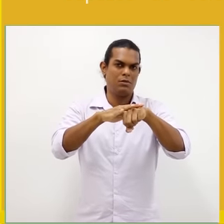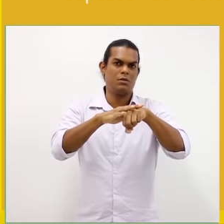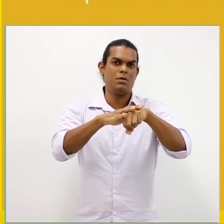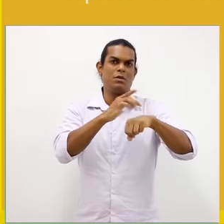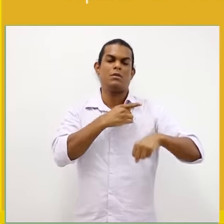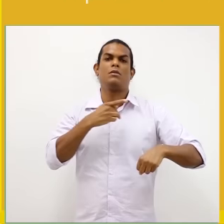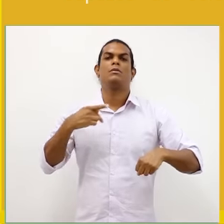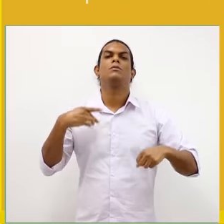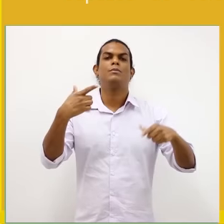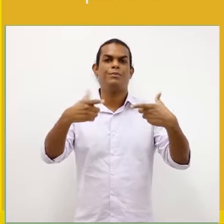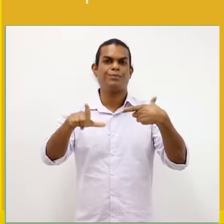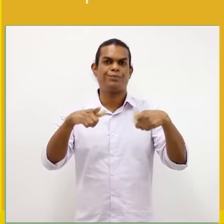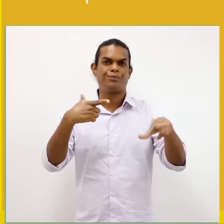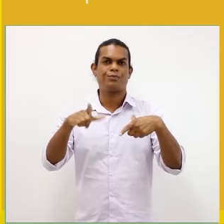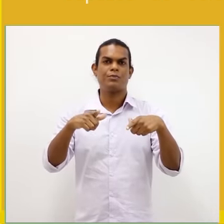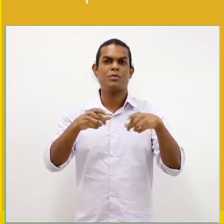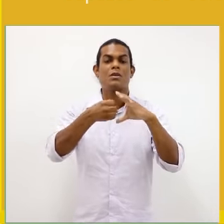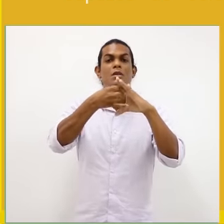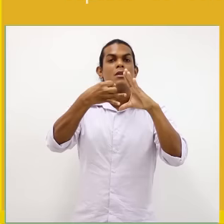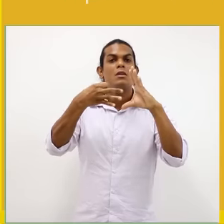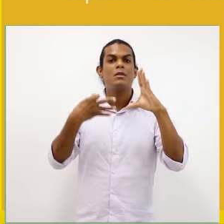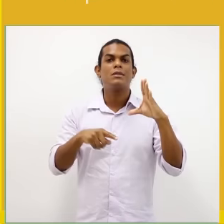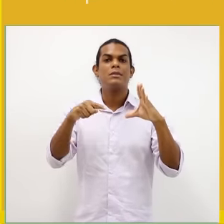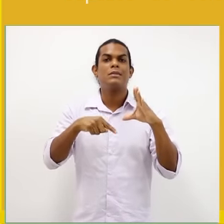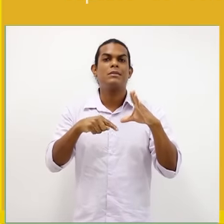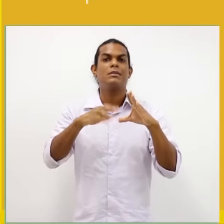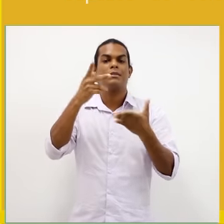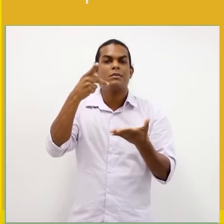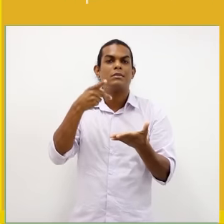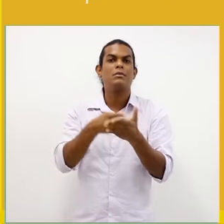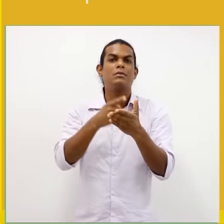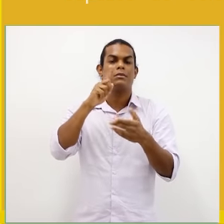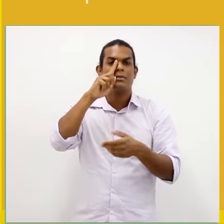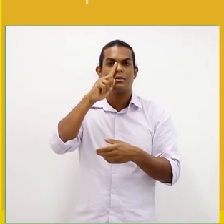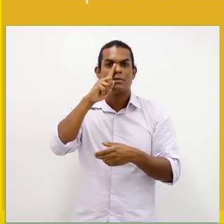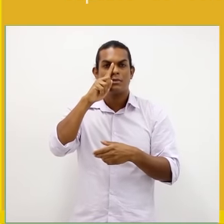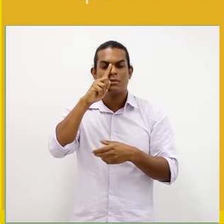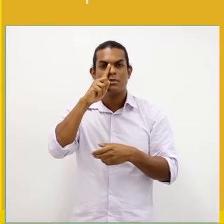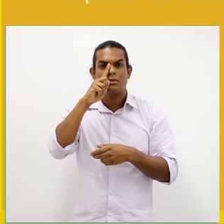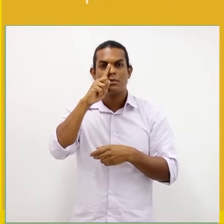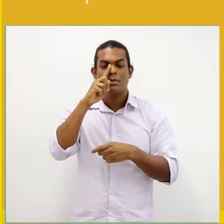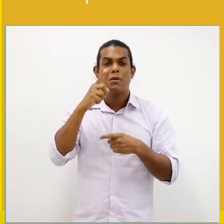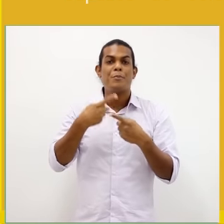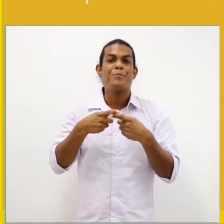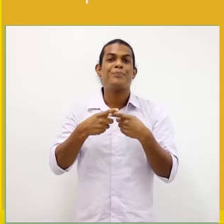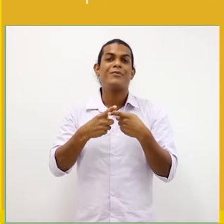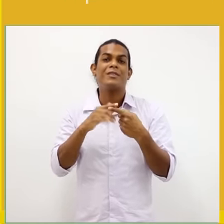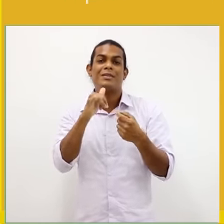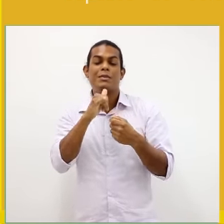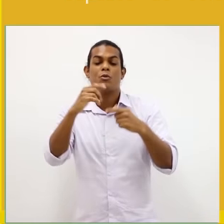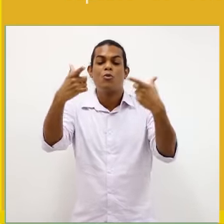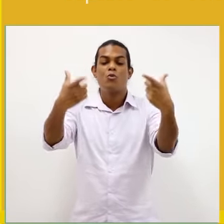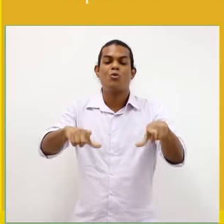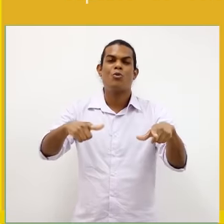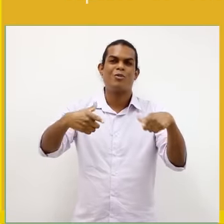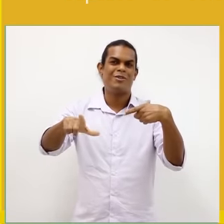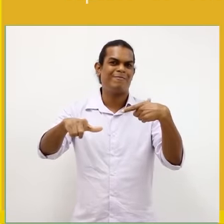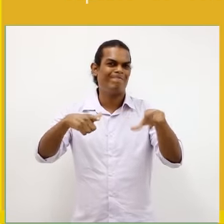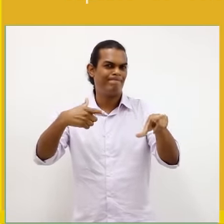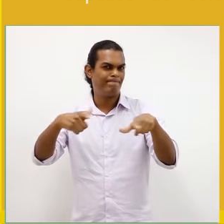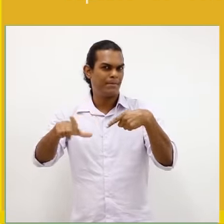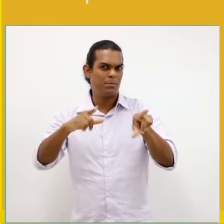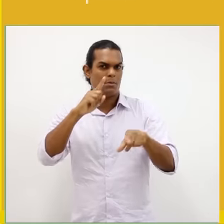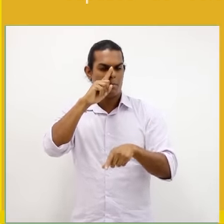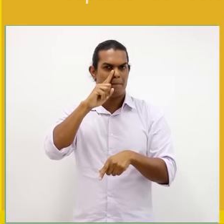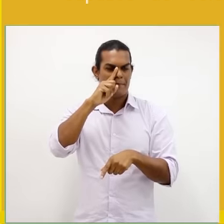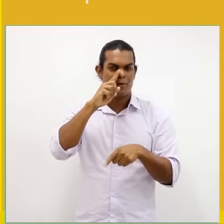trabalhador. Caracteriza esse risco pelo arranjo físico ambiental inadequado, pelas máquinas e equipamentos